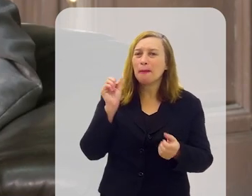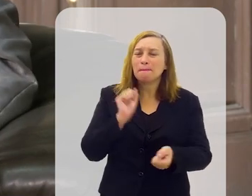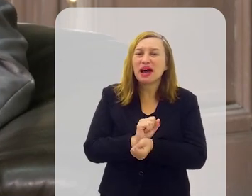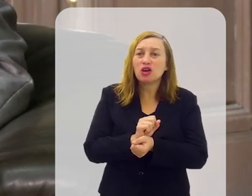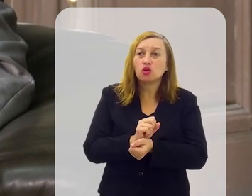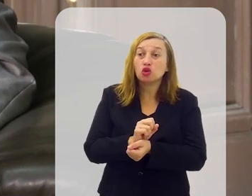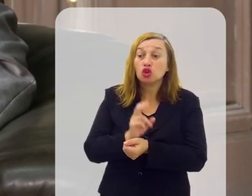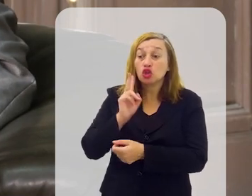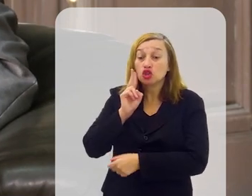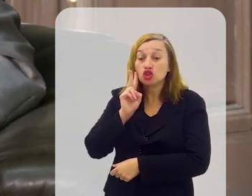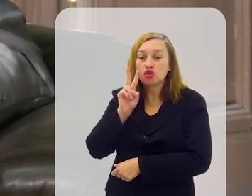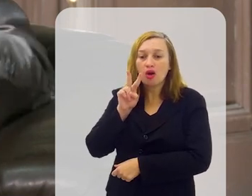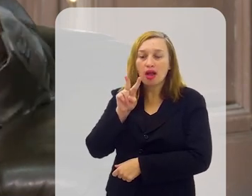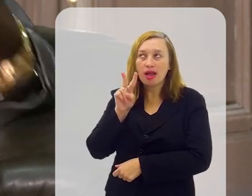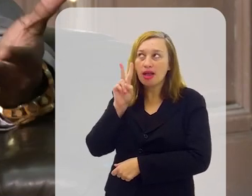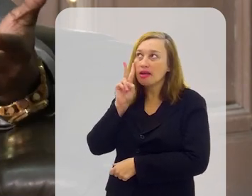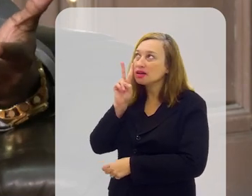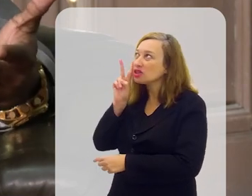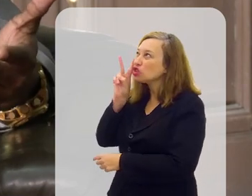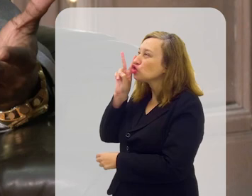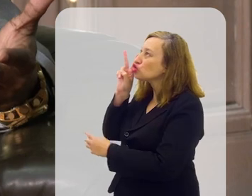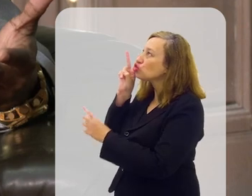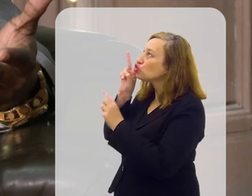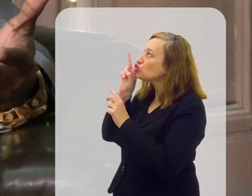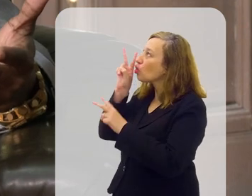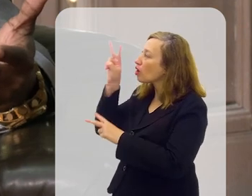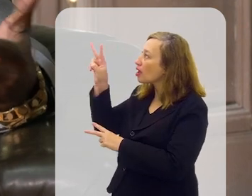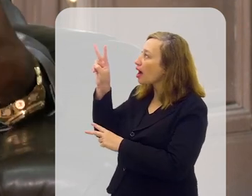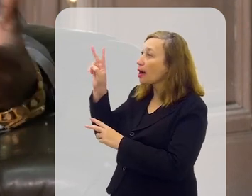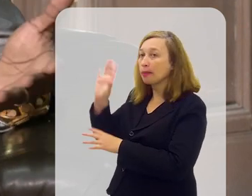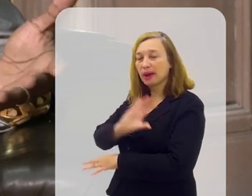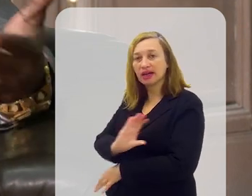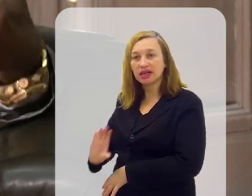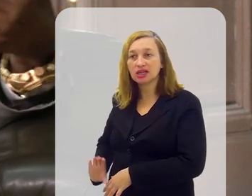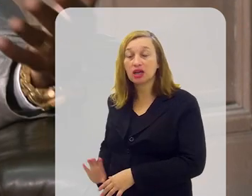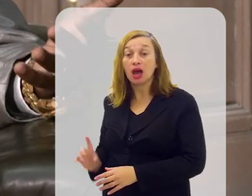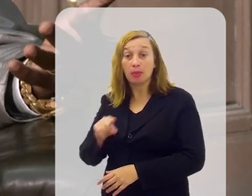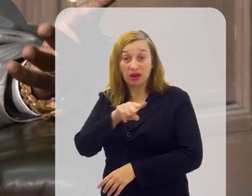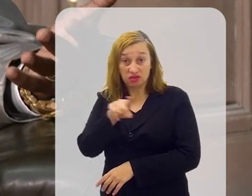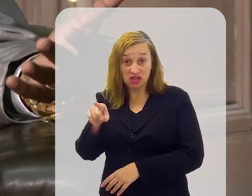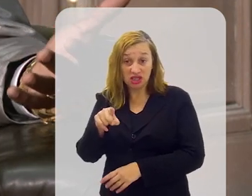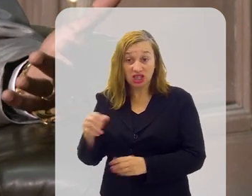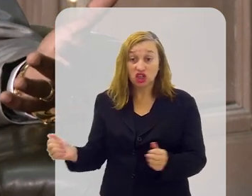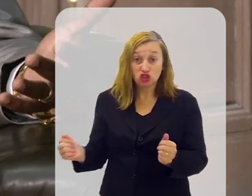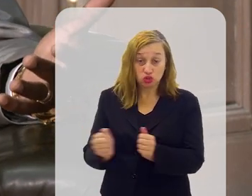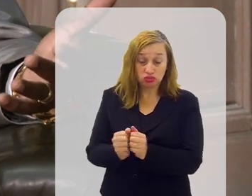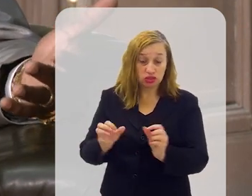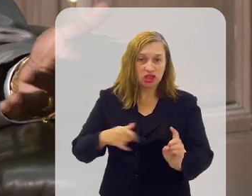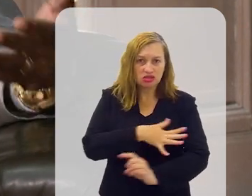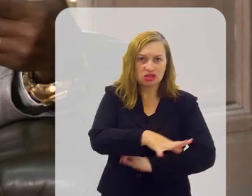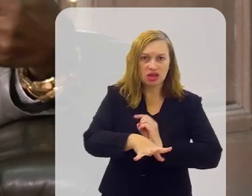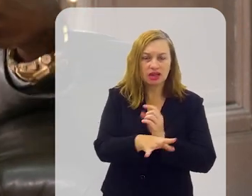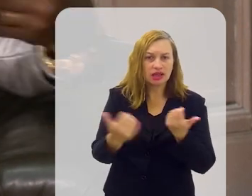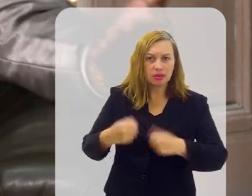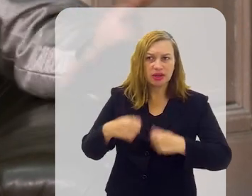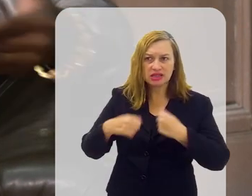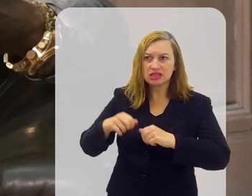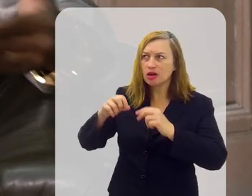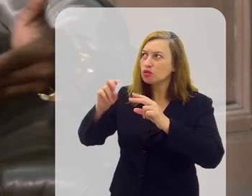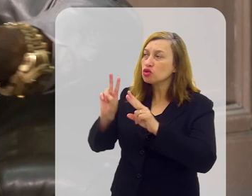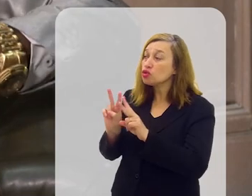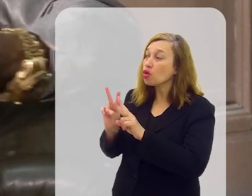Cristo, né? Sim. Nós temos que olhar para Cristo. Para você estar numa sociedade, para você estar com as pessoas, você tem que olhar para Cristo. Tem que olhar. Nós estamos